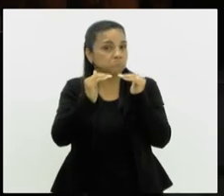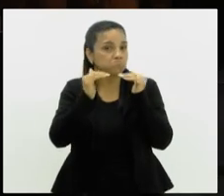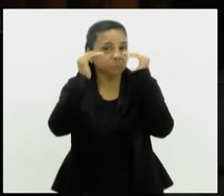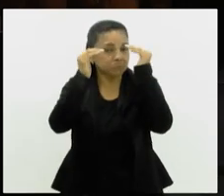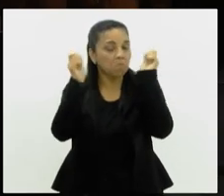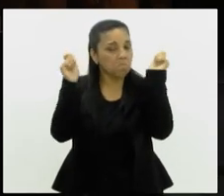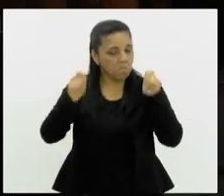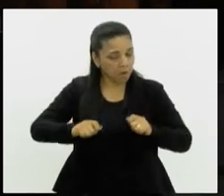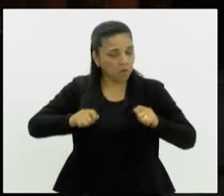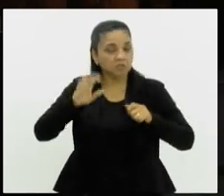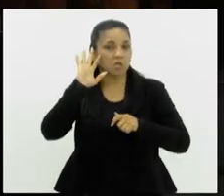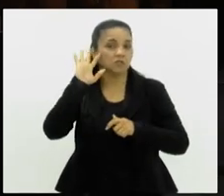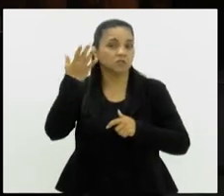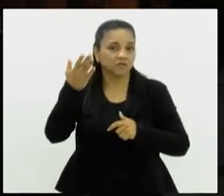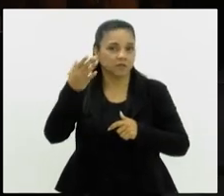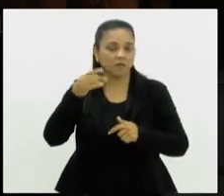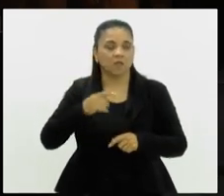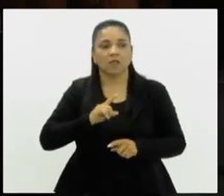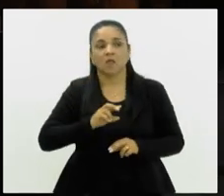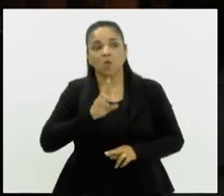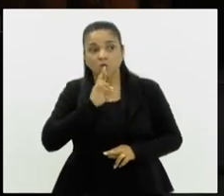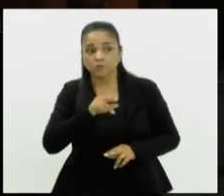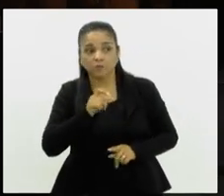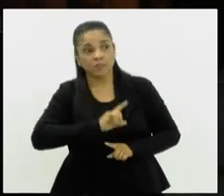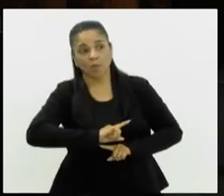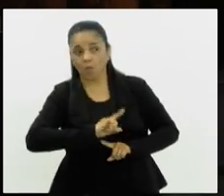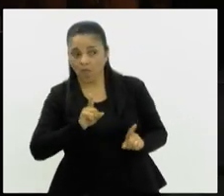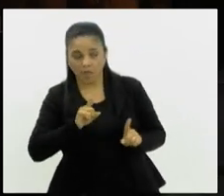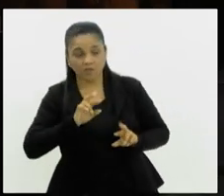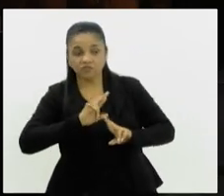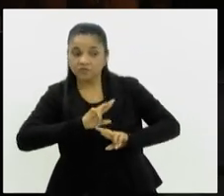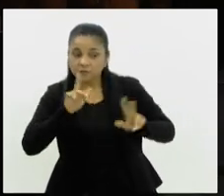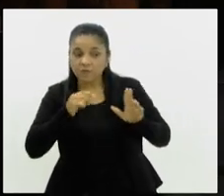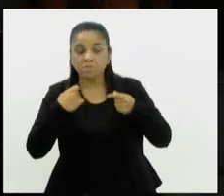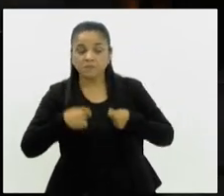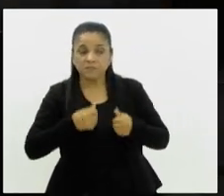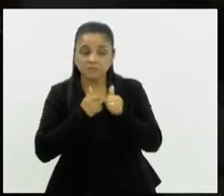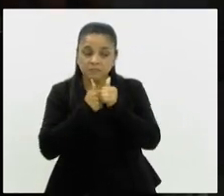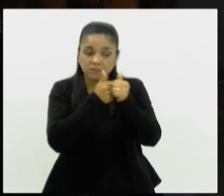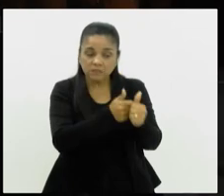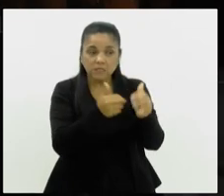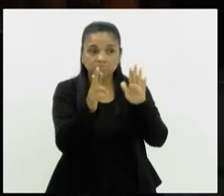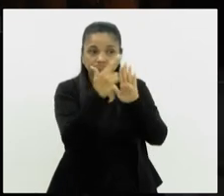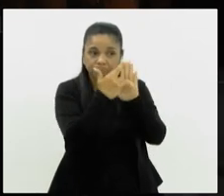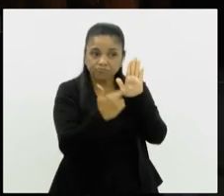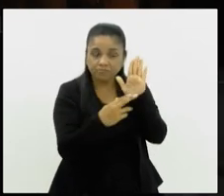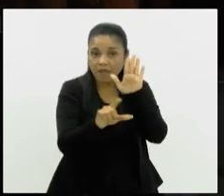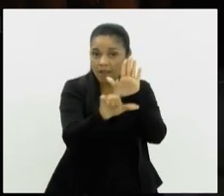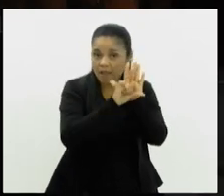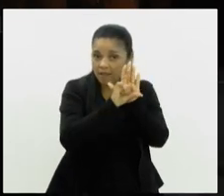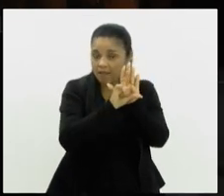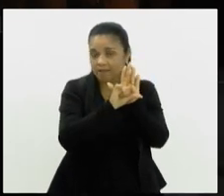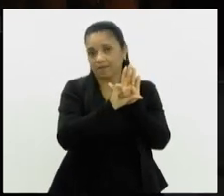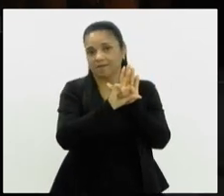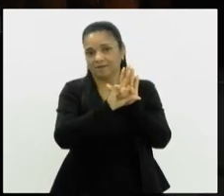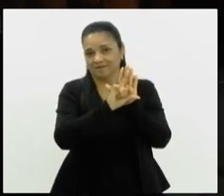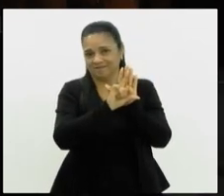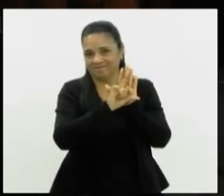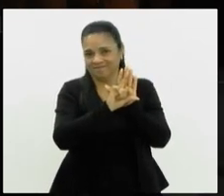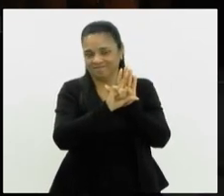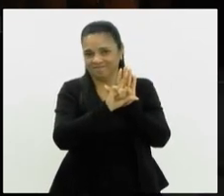que não é. A maioria tem que seguir o regimento. As leis, os regimentos servem para que todo